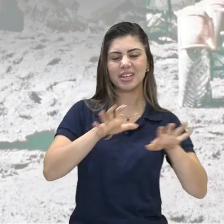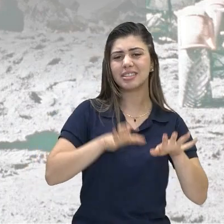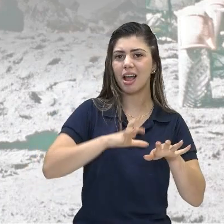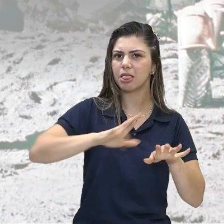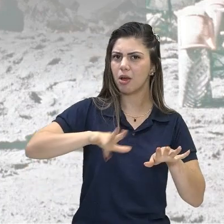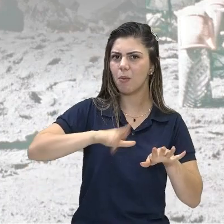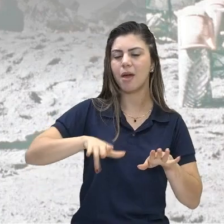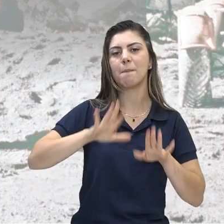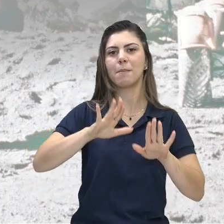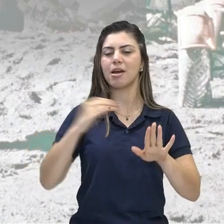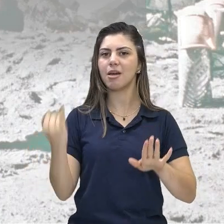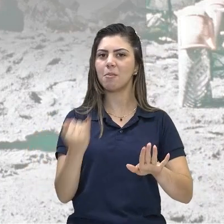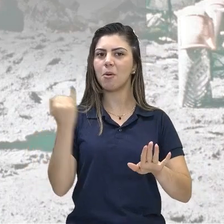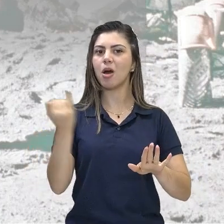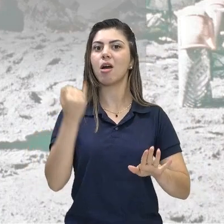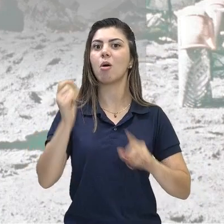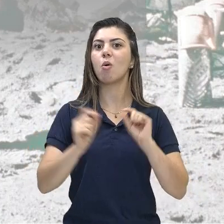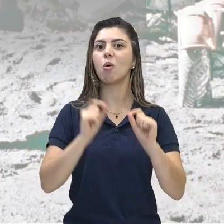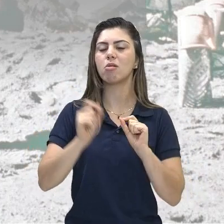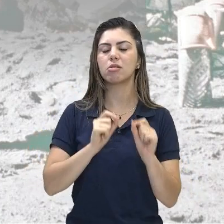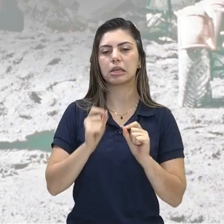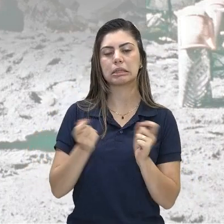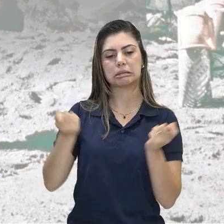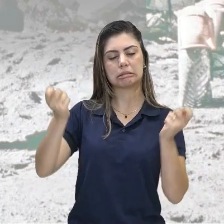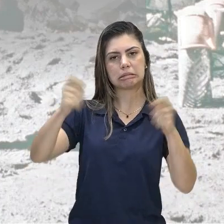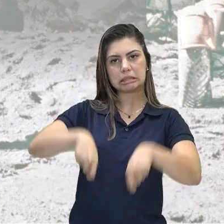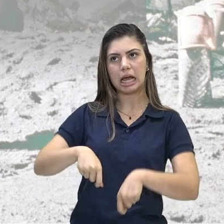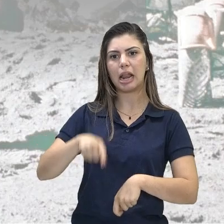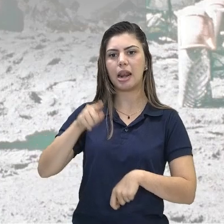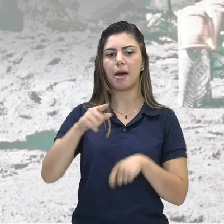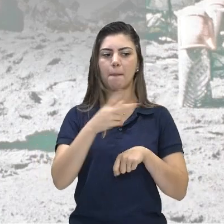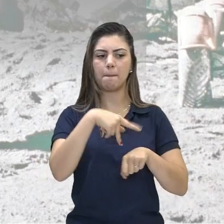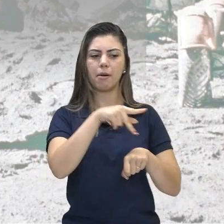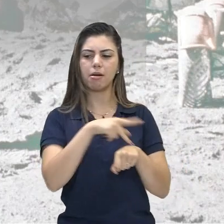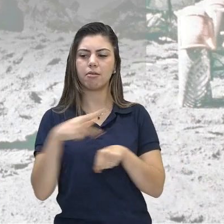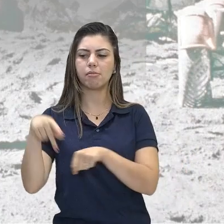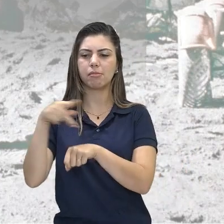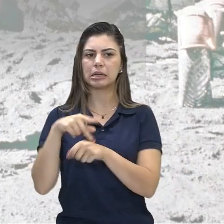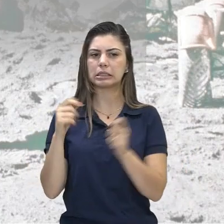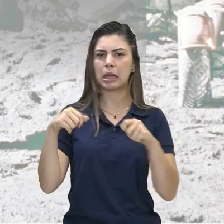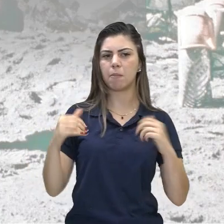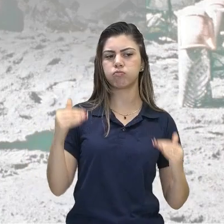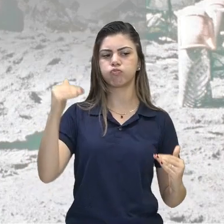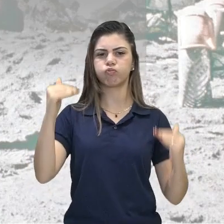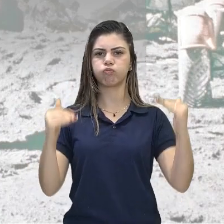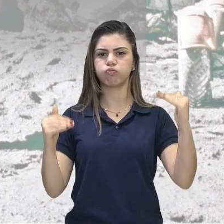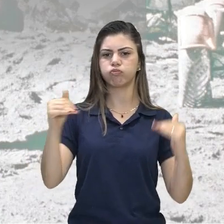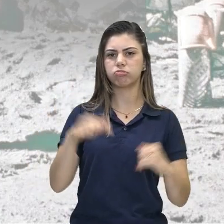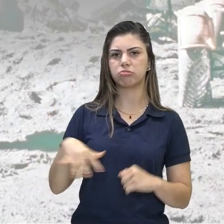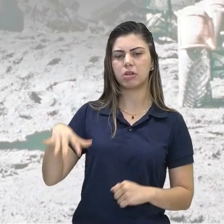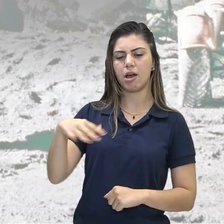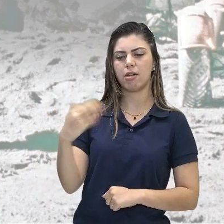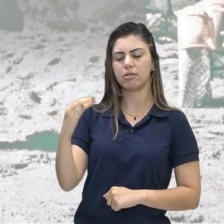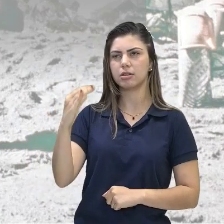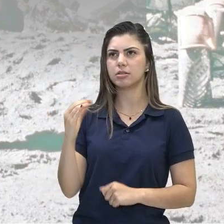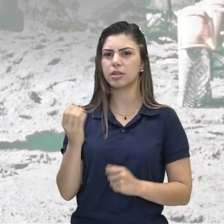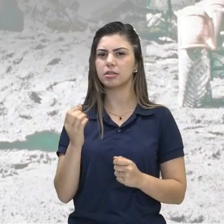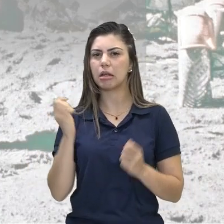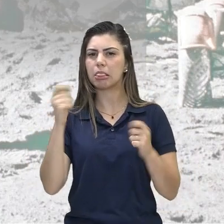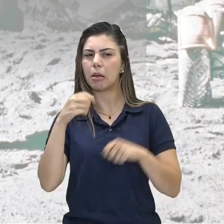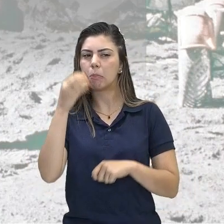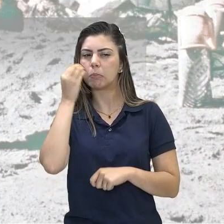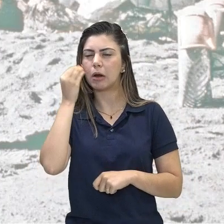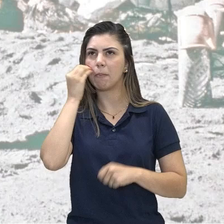era importante que esses países eles garantissem ali sua hegemonia também no espaço.